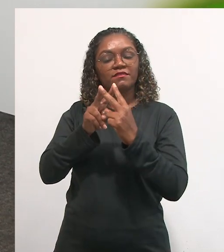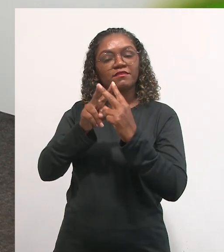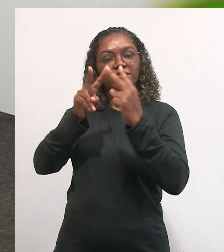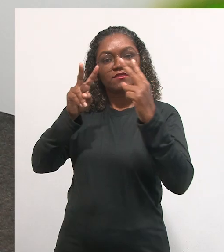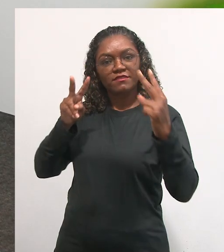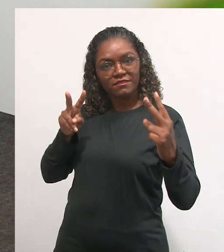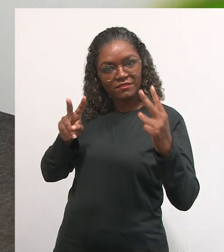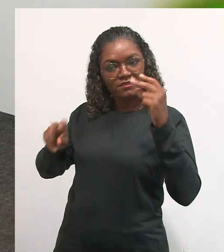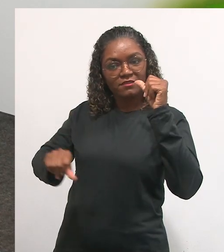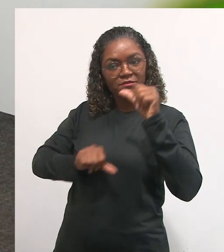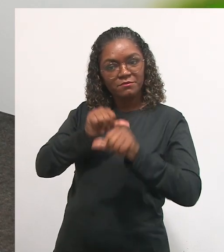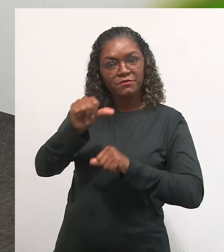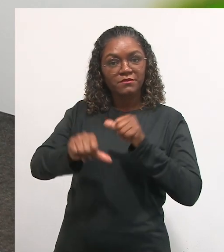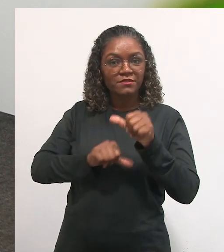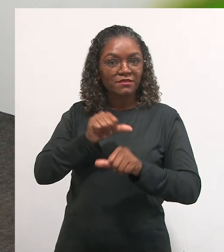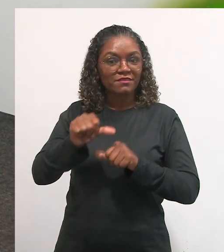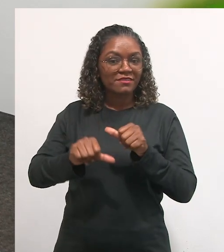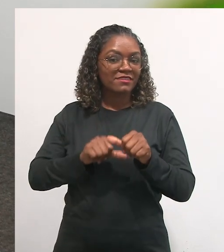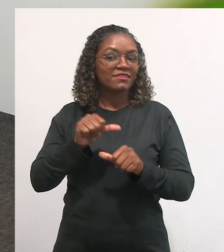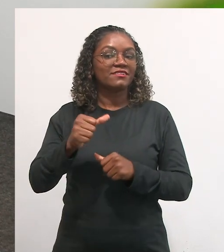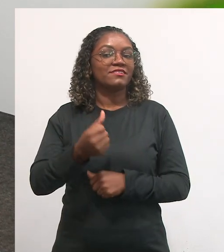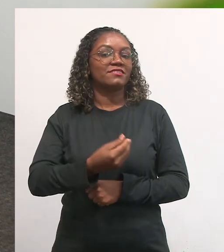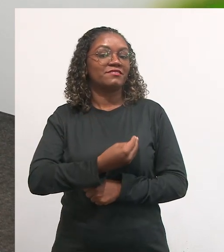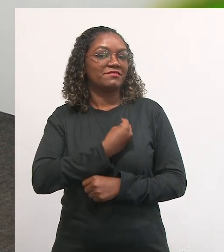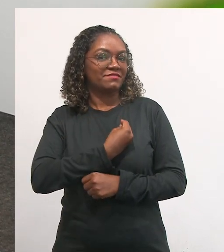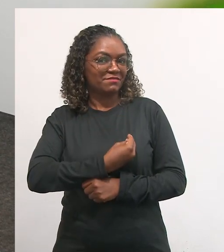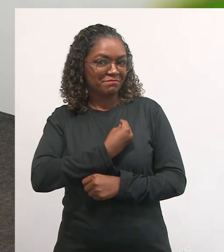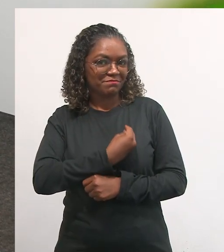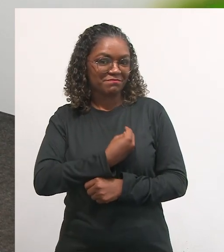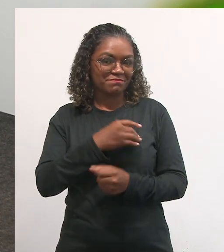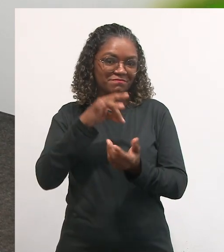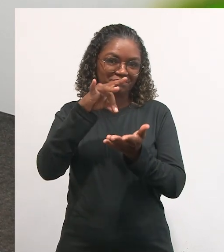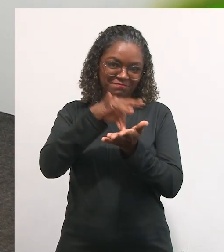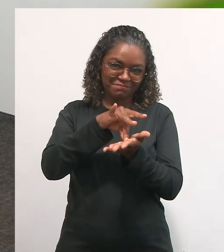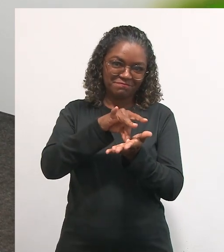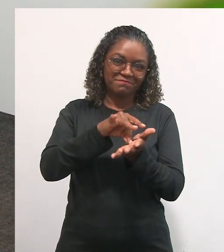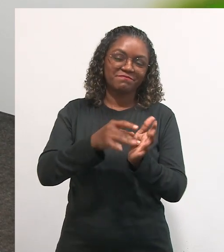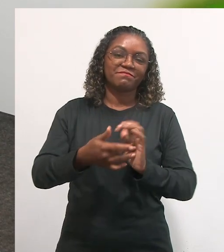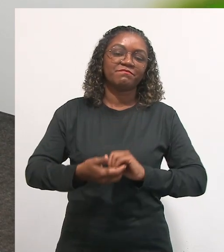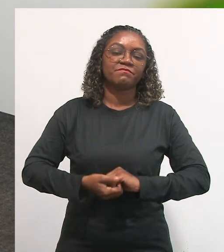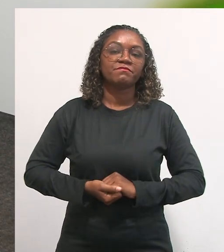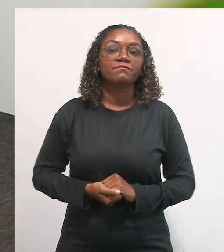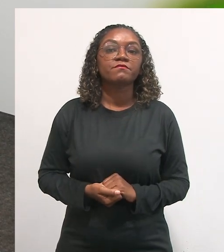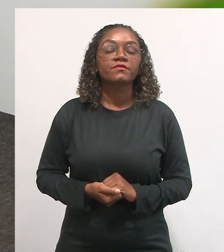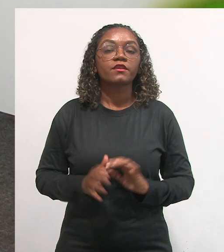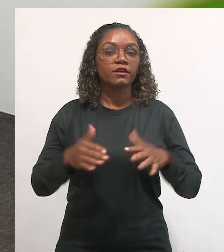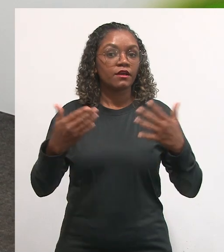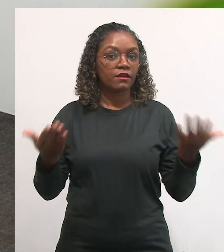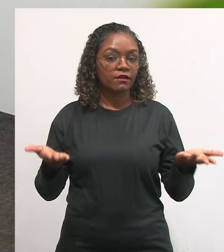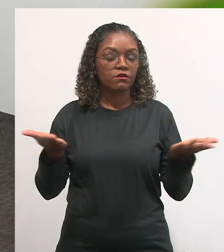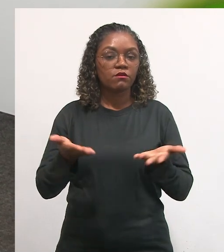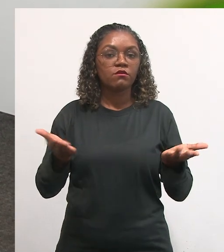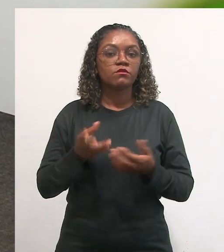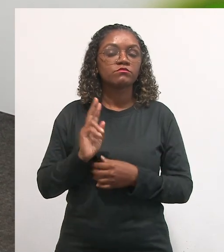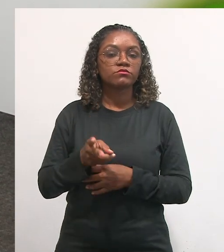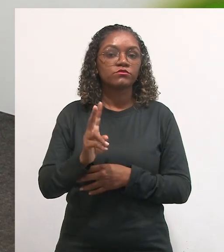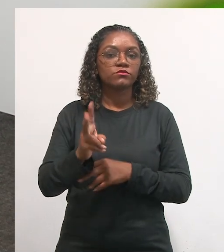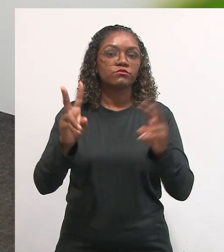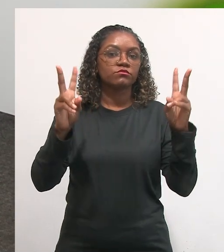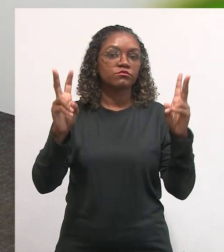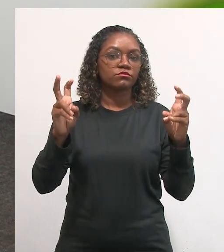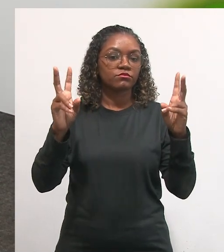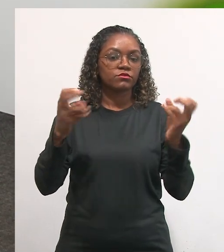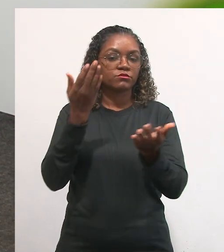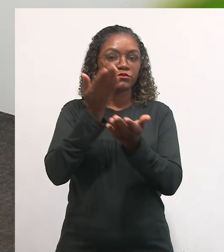significa educação à distância e logo abaixo está dizendo mudando realidades Então a gente vai dar continuidade nos nossos